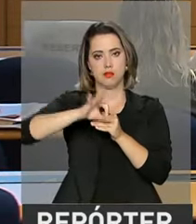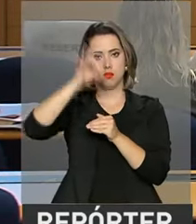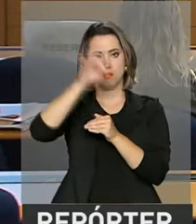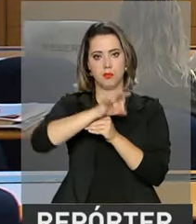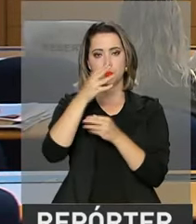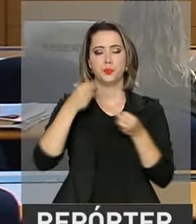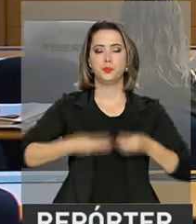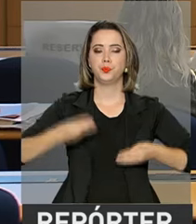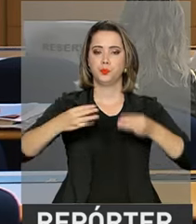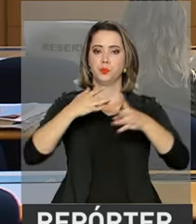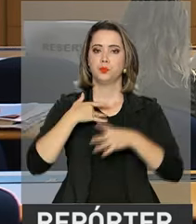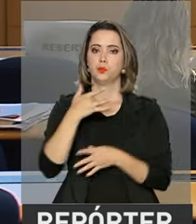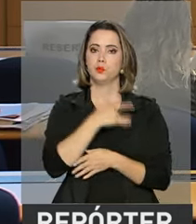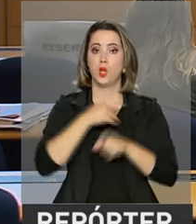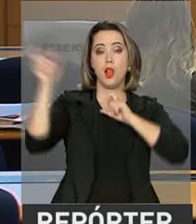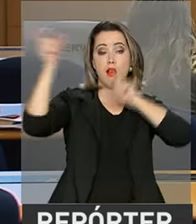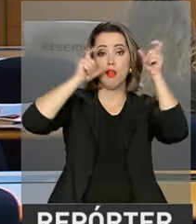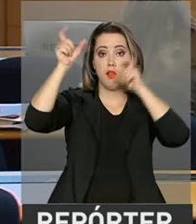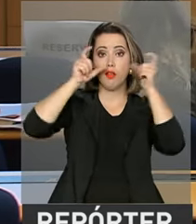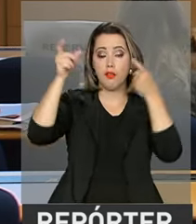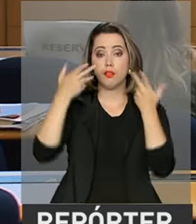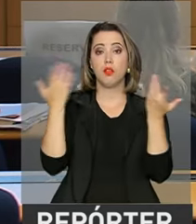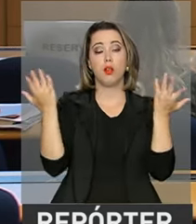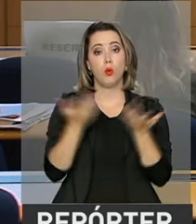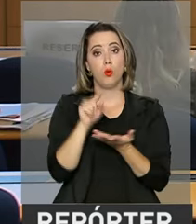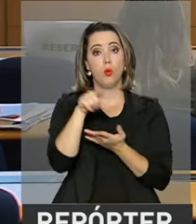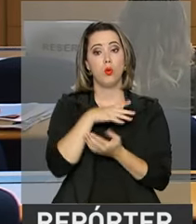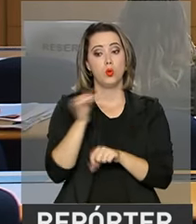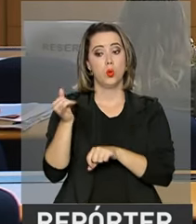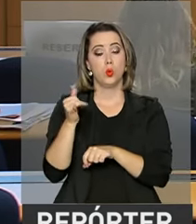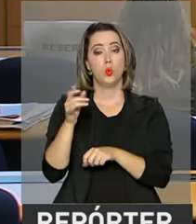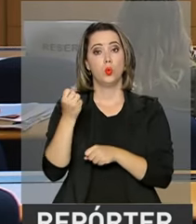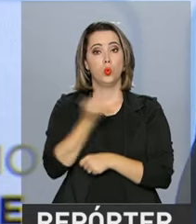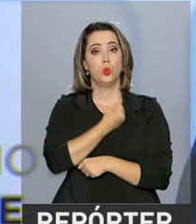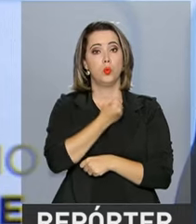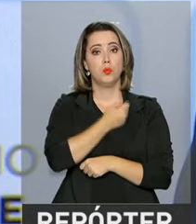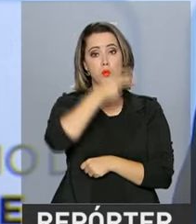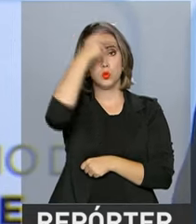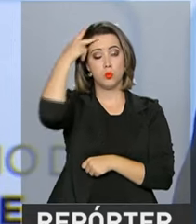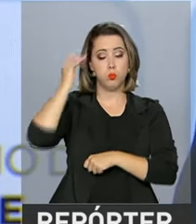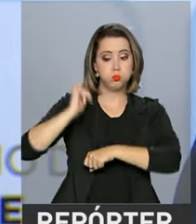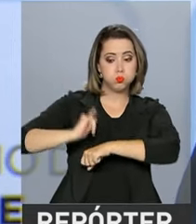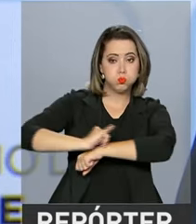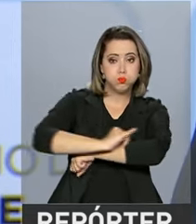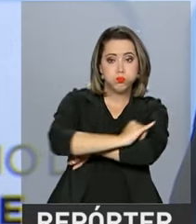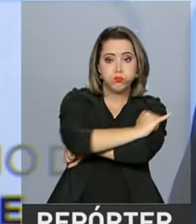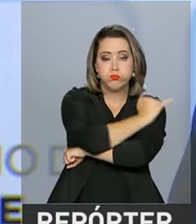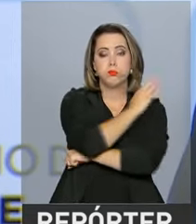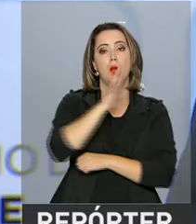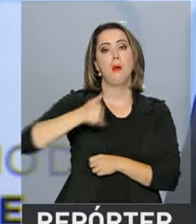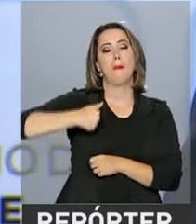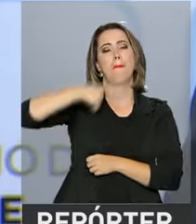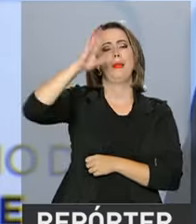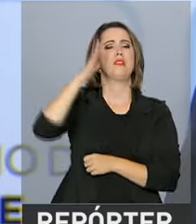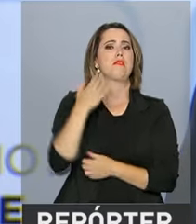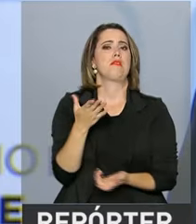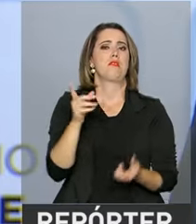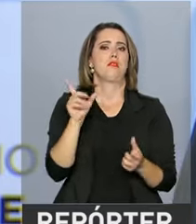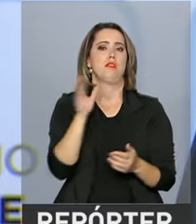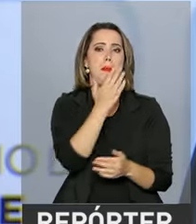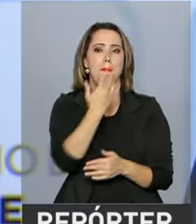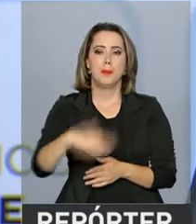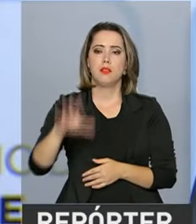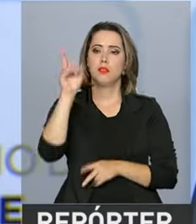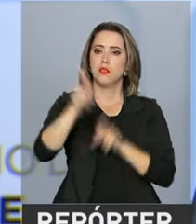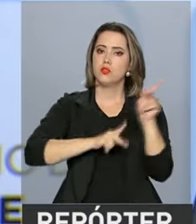Ministério da Saúde alertam para o alto número de jovens obesos mais da metade da população já está com